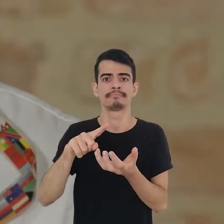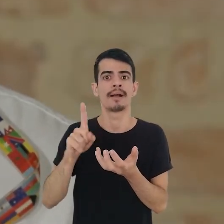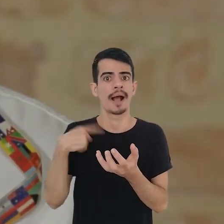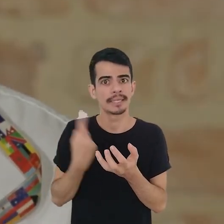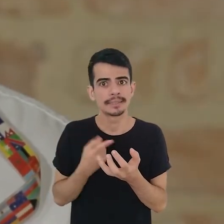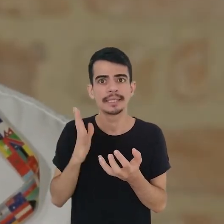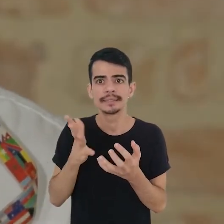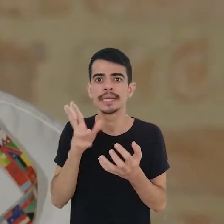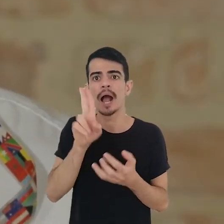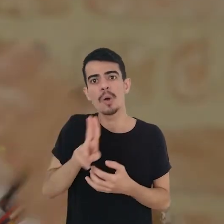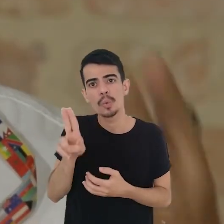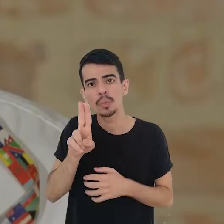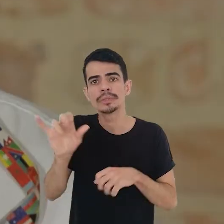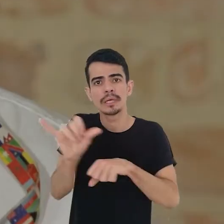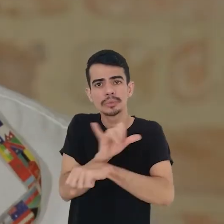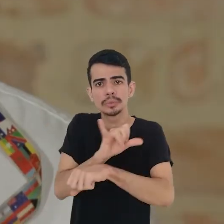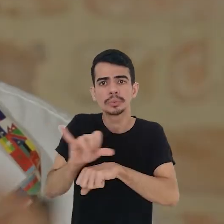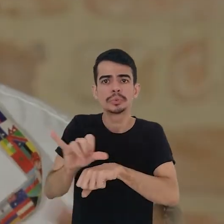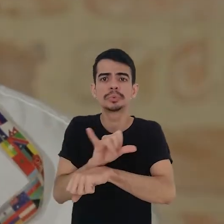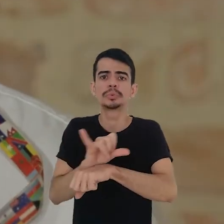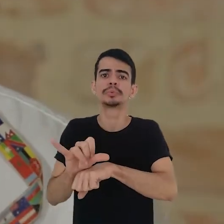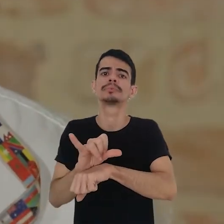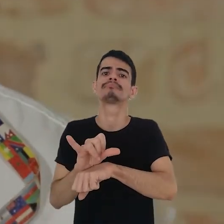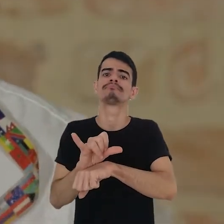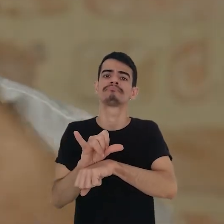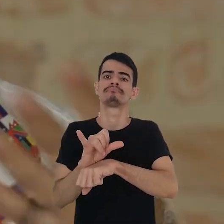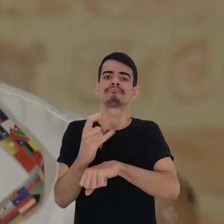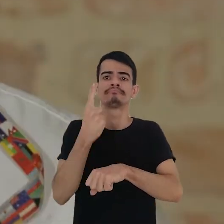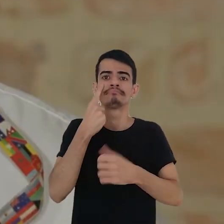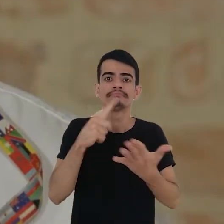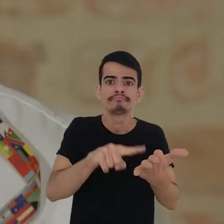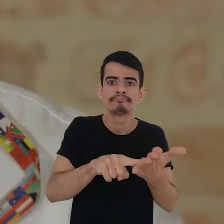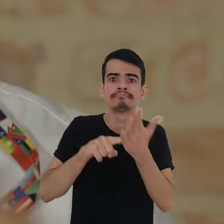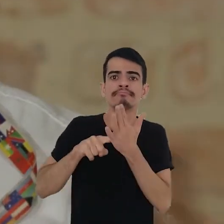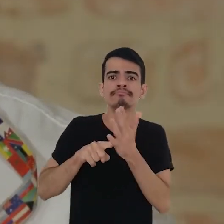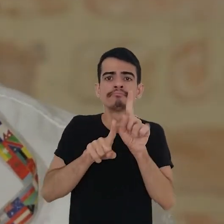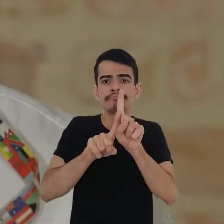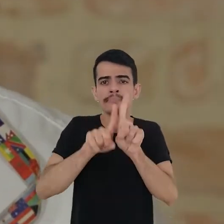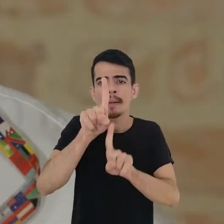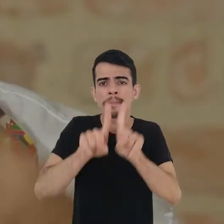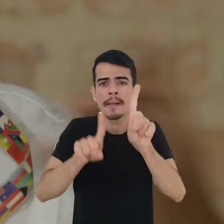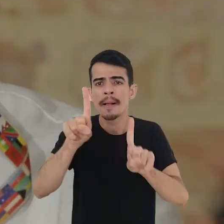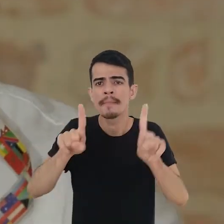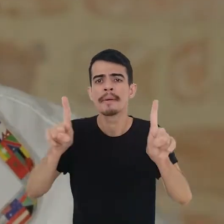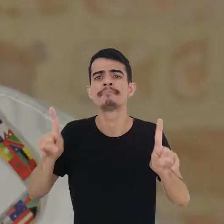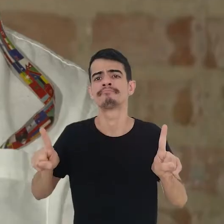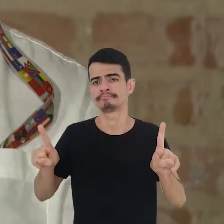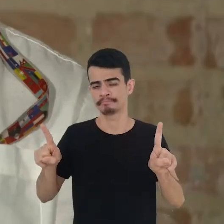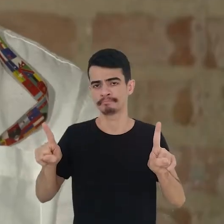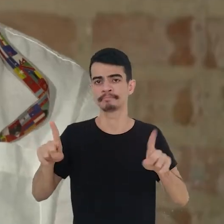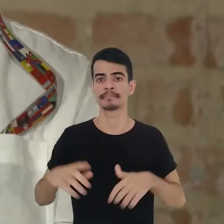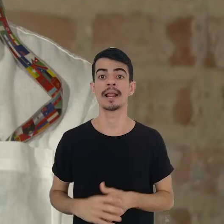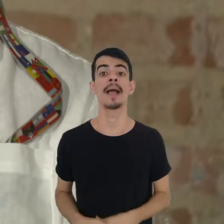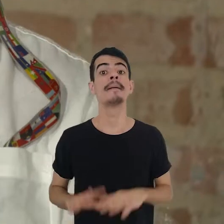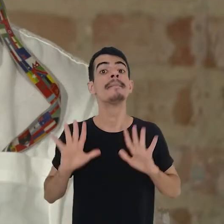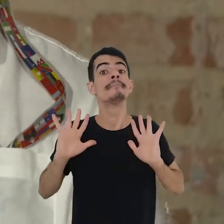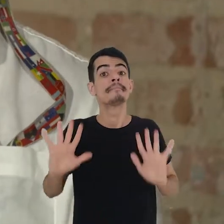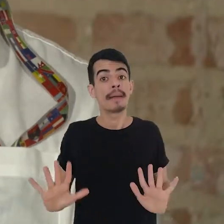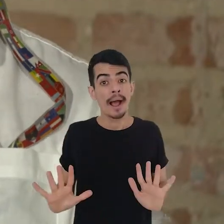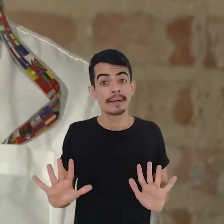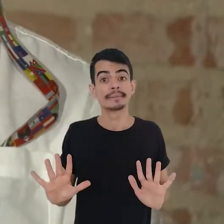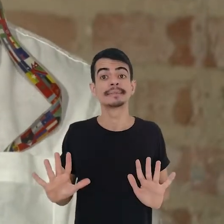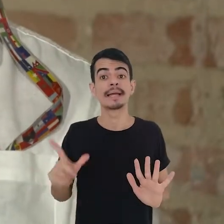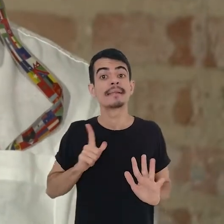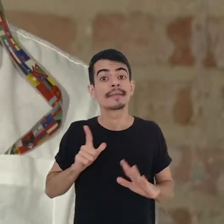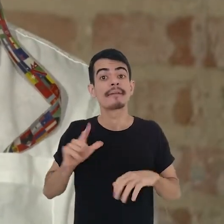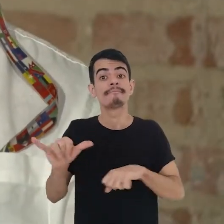há décadas nós utilizamos para gerar modelos de transferência de calor e massa. Entretanto,